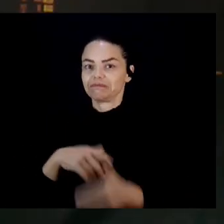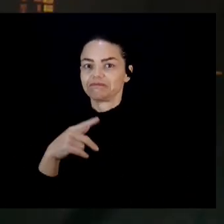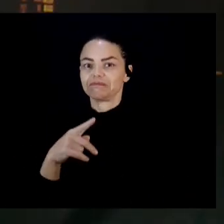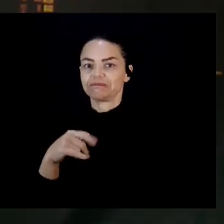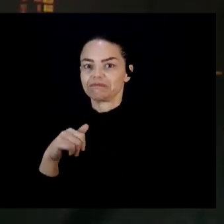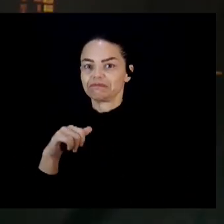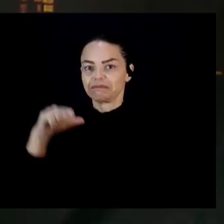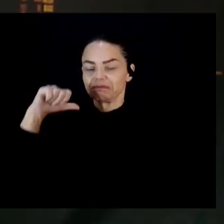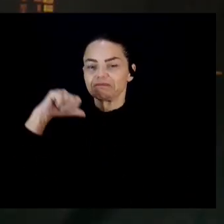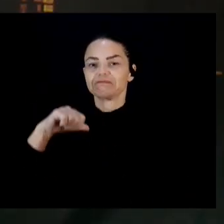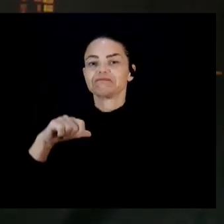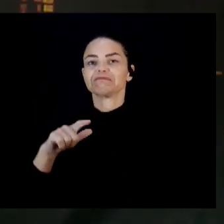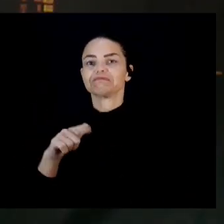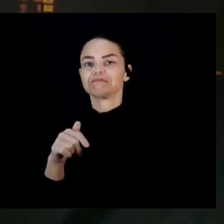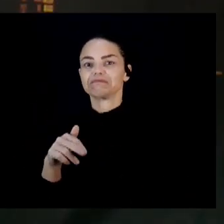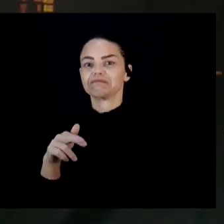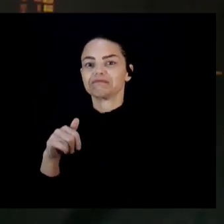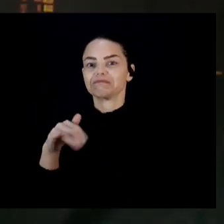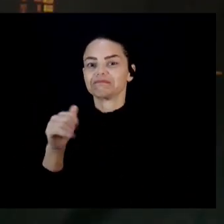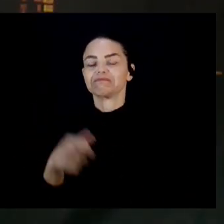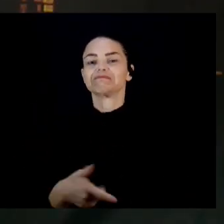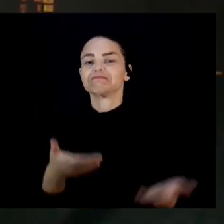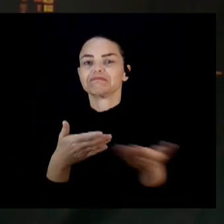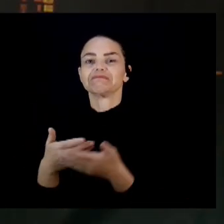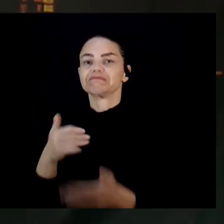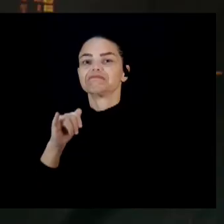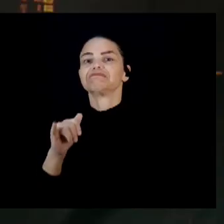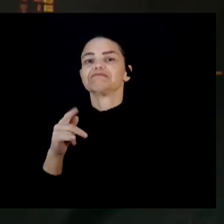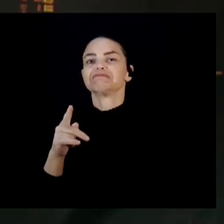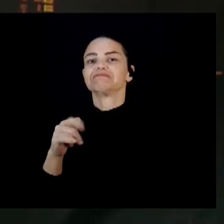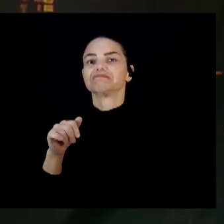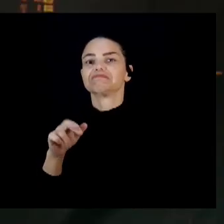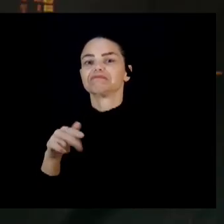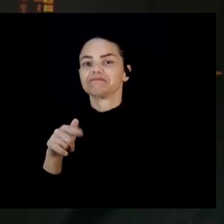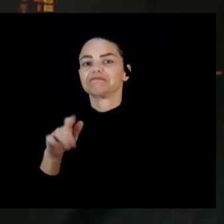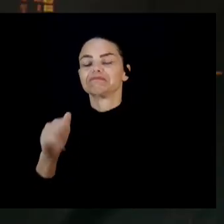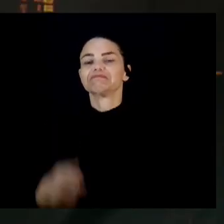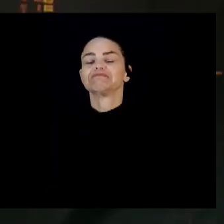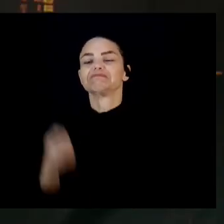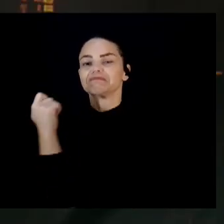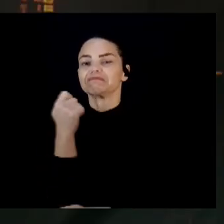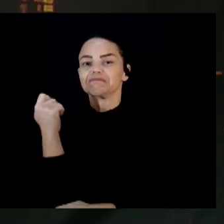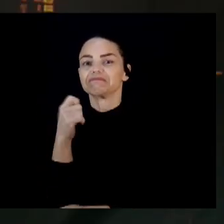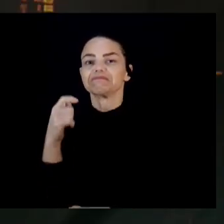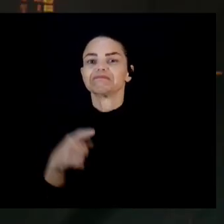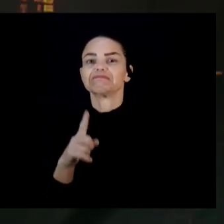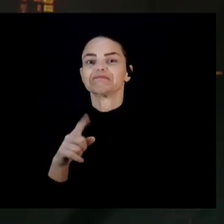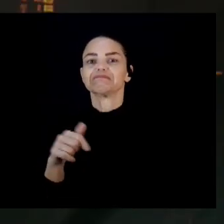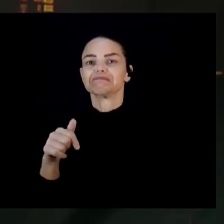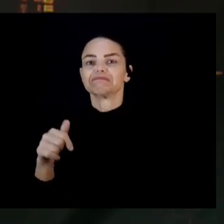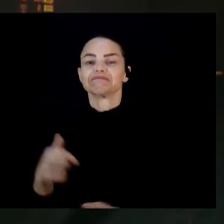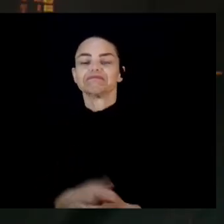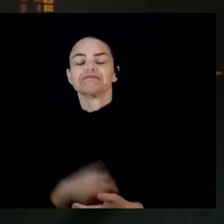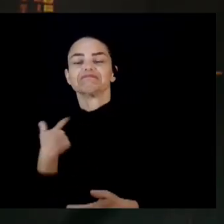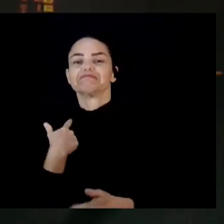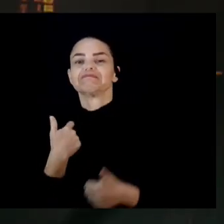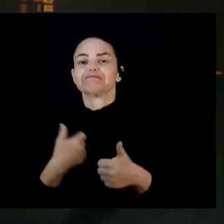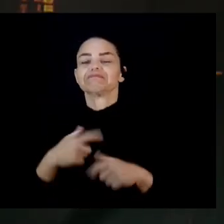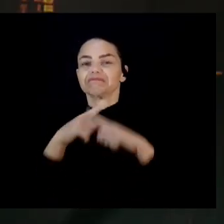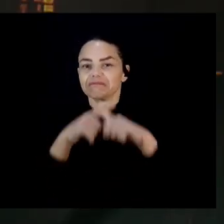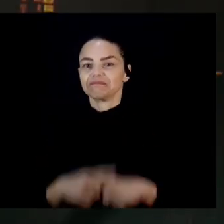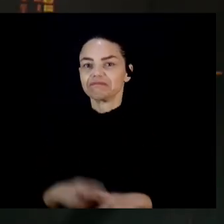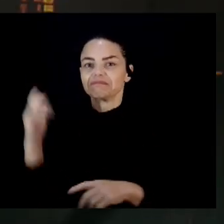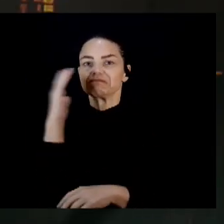Guarani recebe o Ipiranga do Rio Grande do Sul pela 17ª rodada da Série C do Campeonato Brasileiro. A